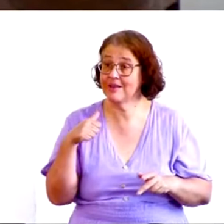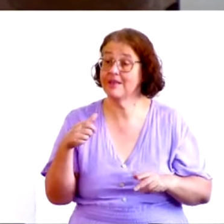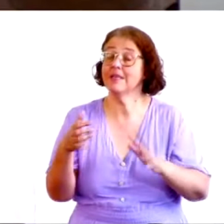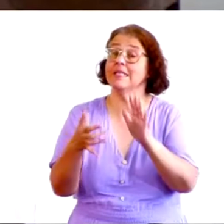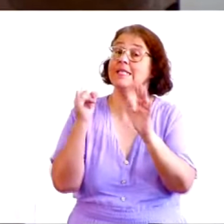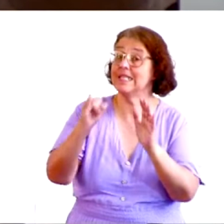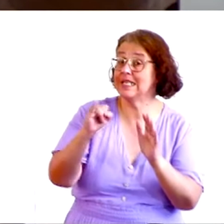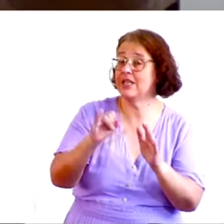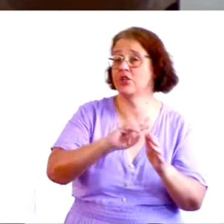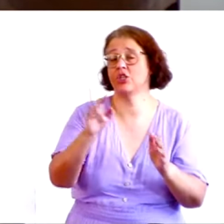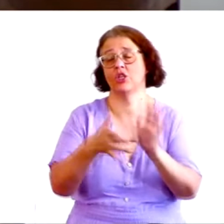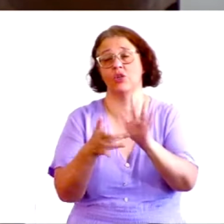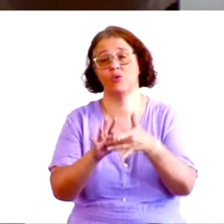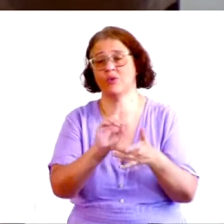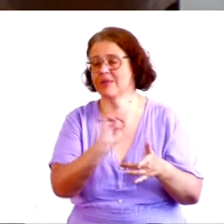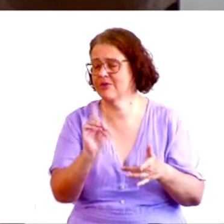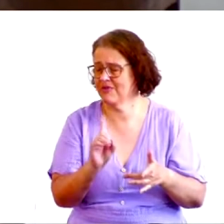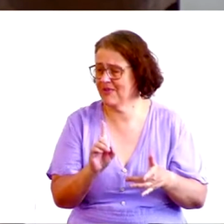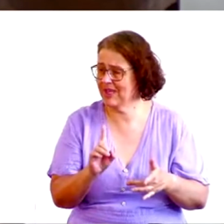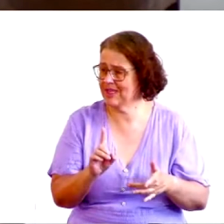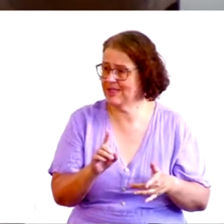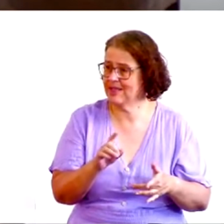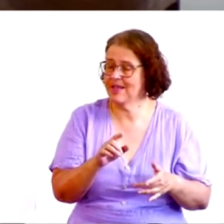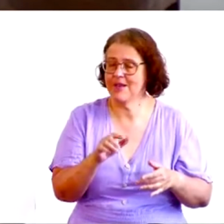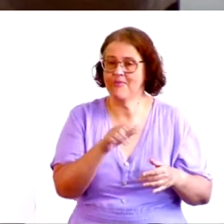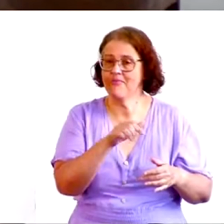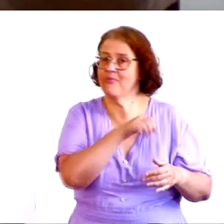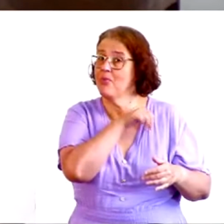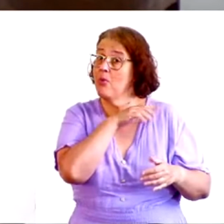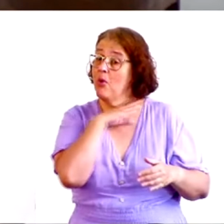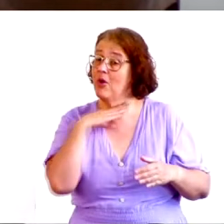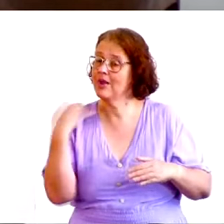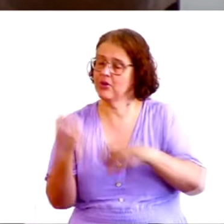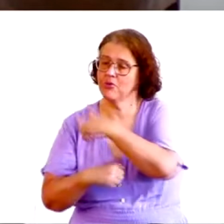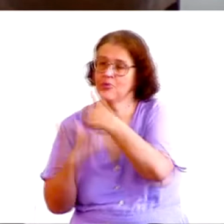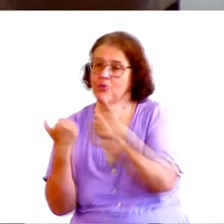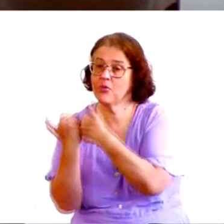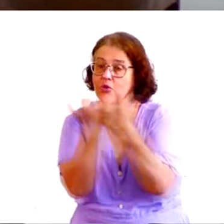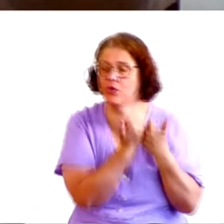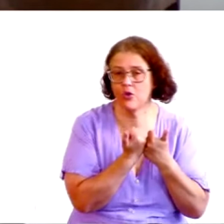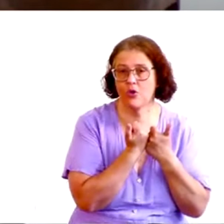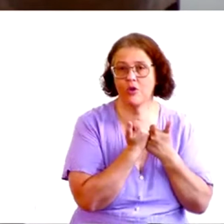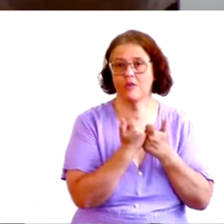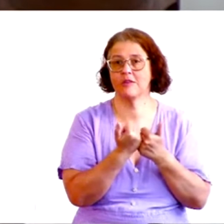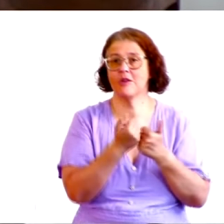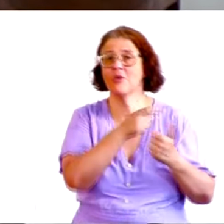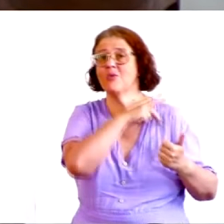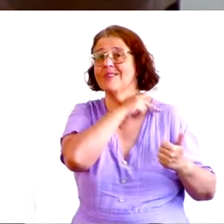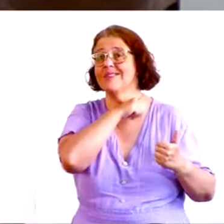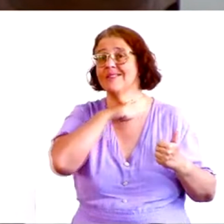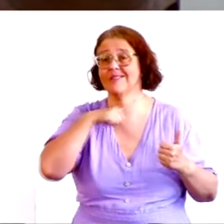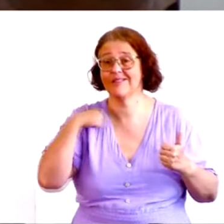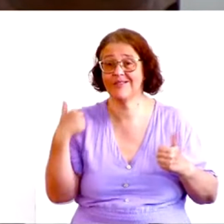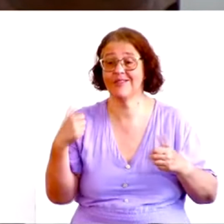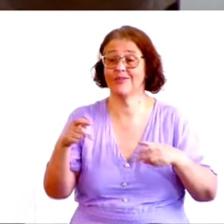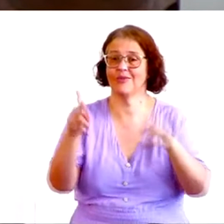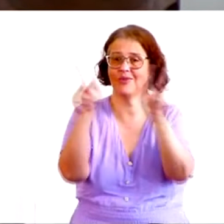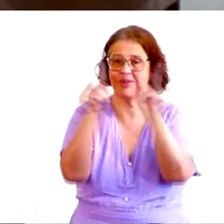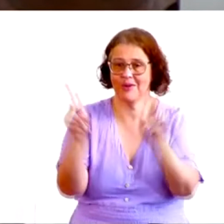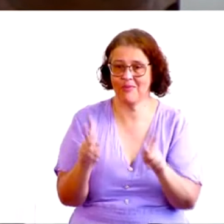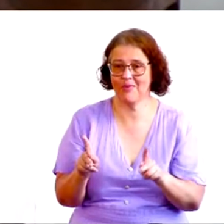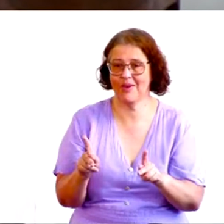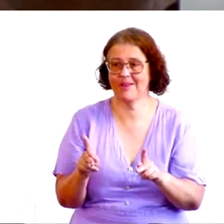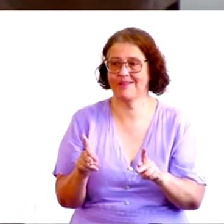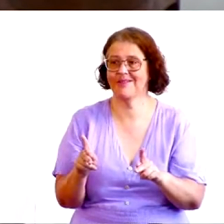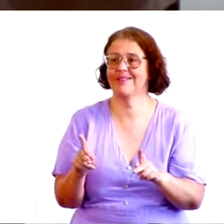como derrotados essa paz a inimizade Que nós tínhamos contra Deus causaria em